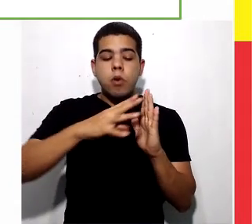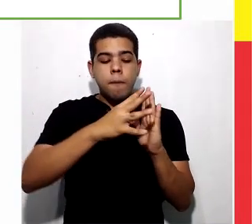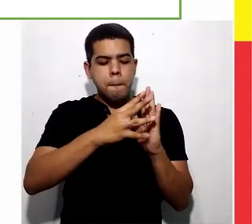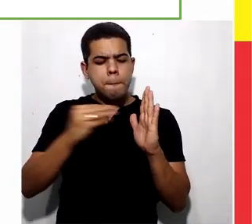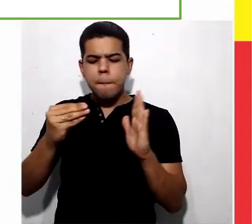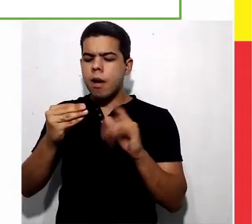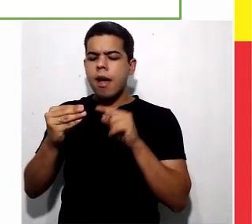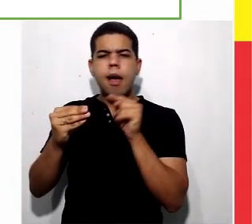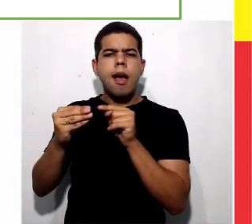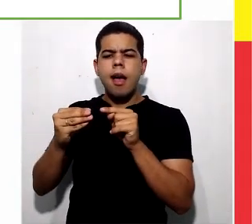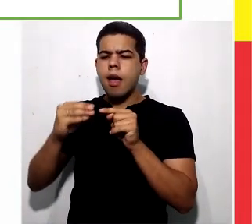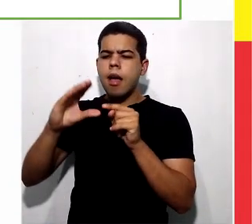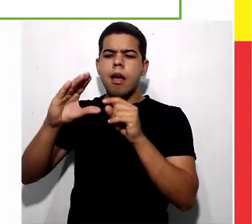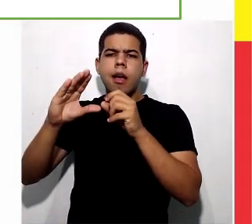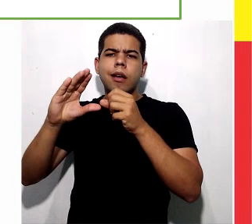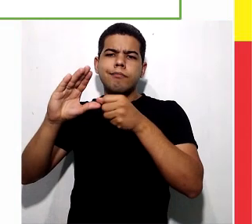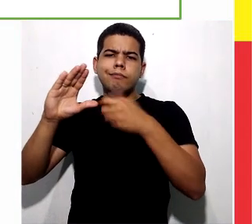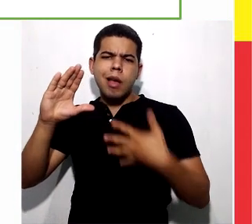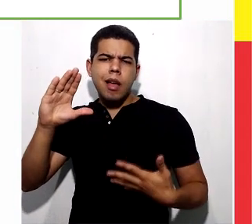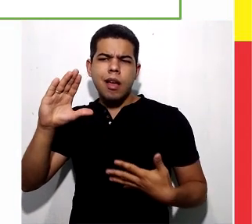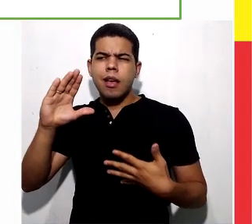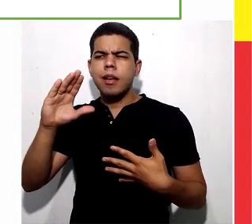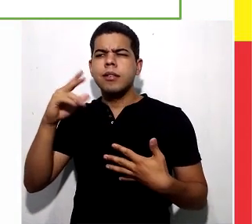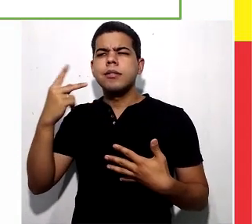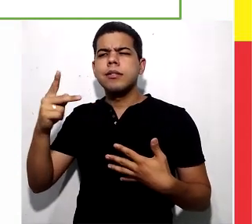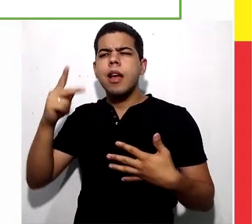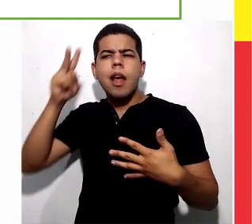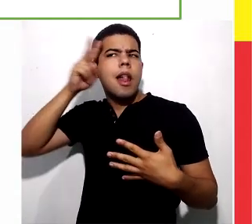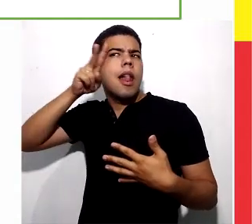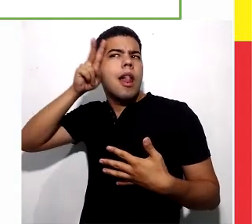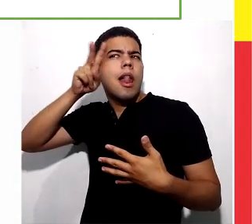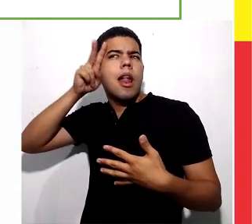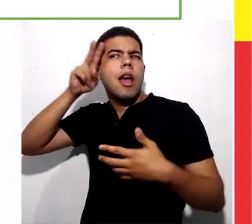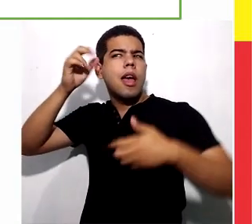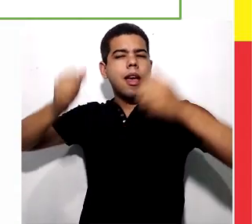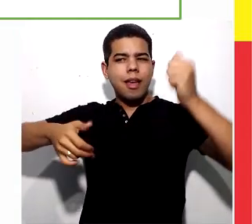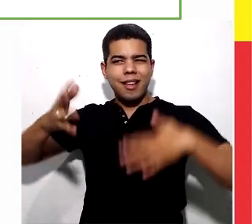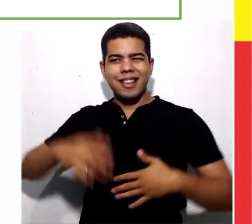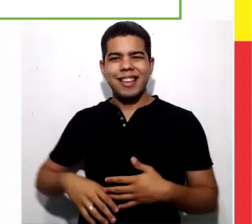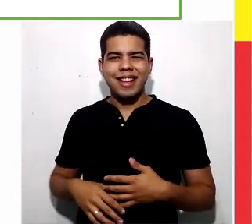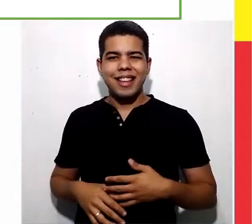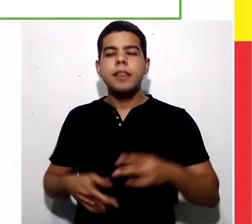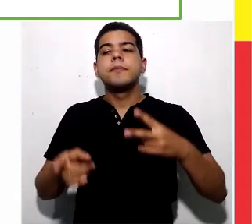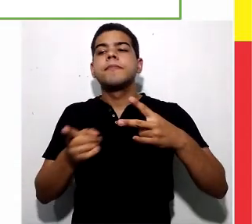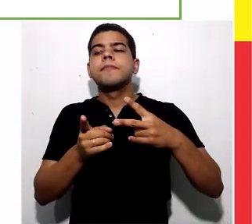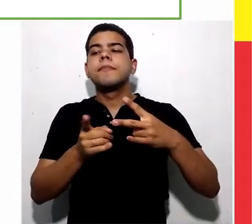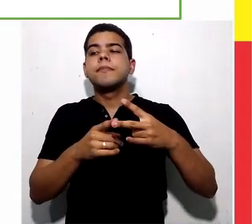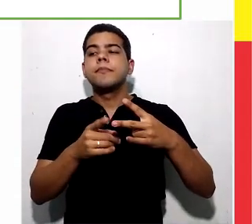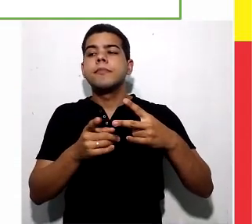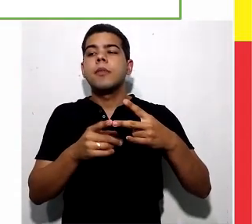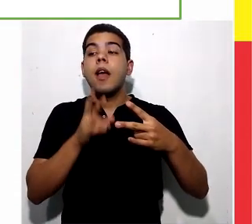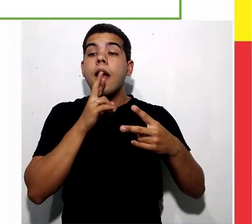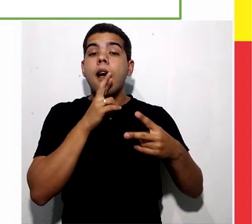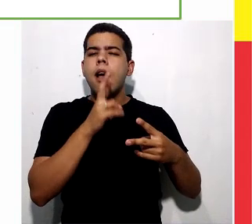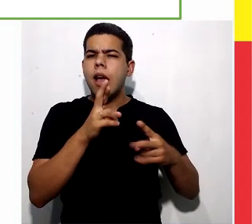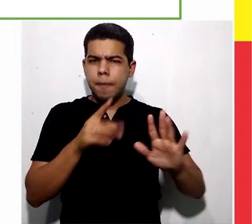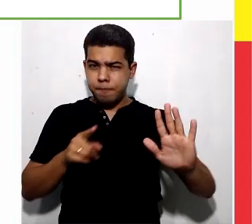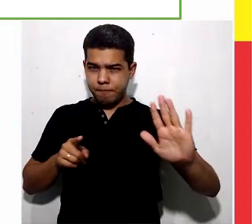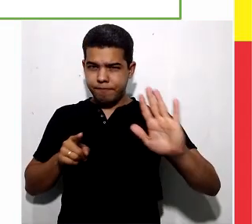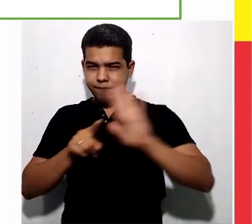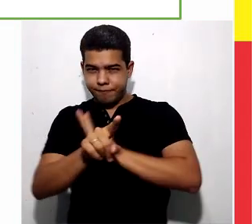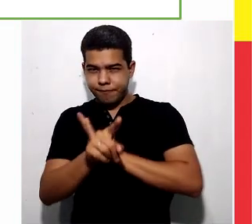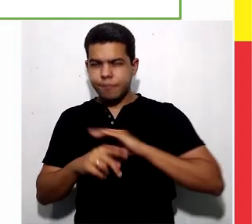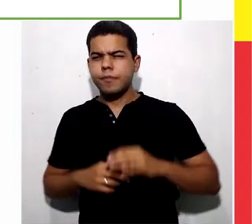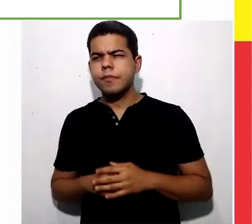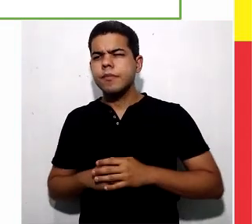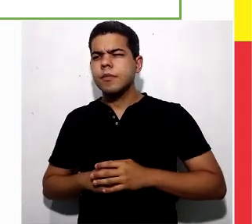característica da construção ficcional da autora. E qual seria o segundo desafio? E o segundo desafio, você vai responder: qual